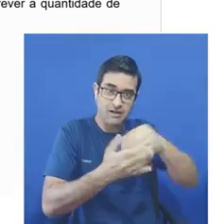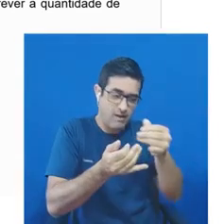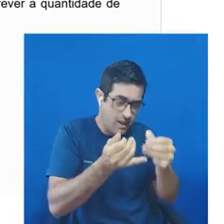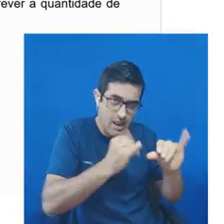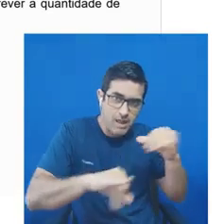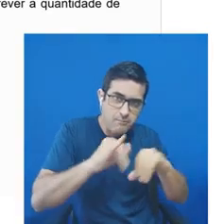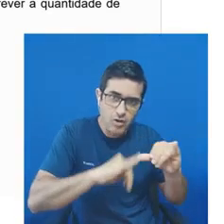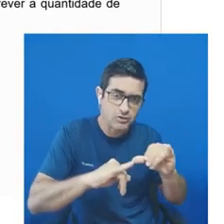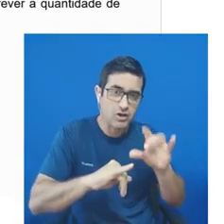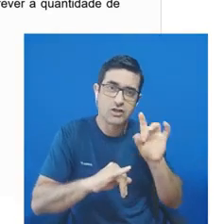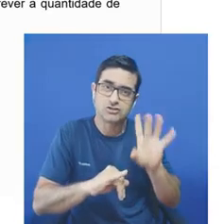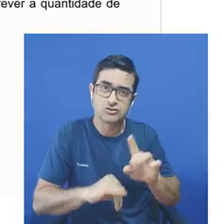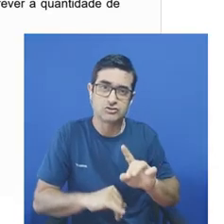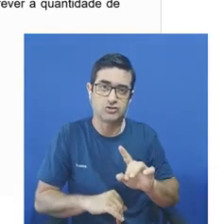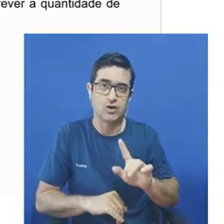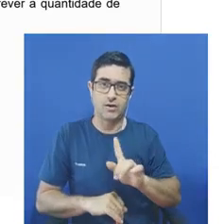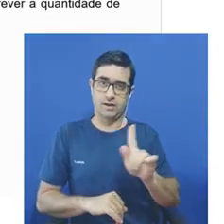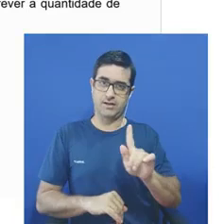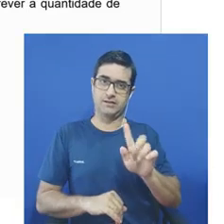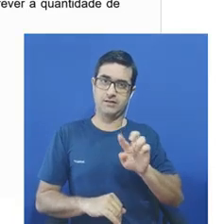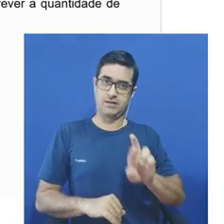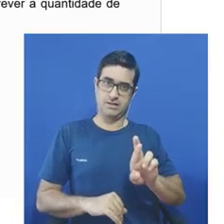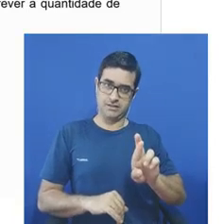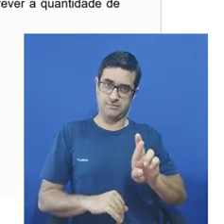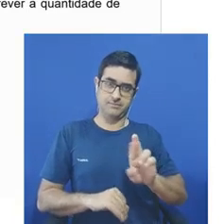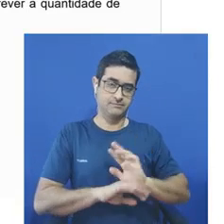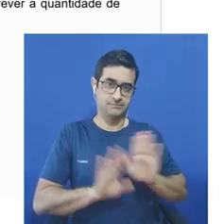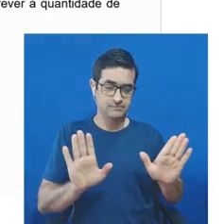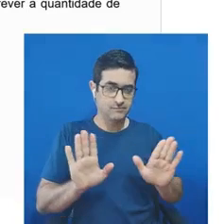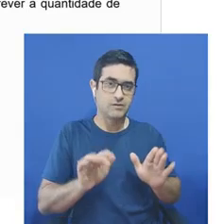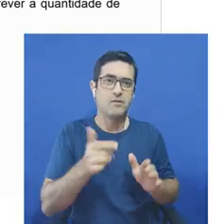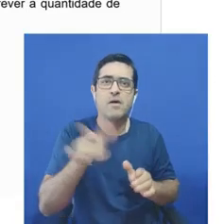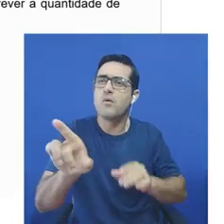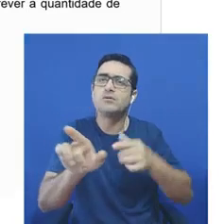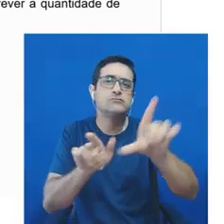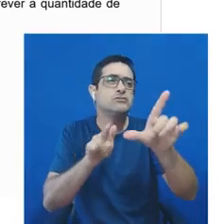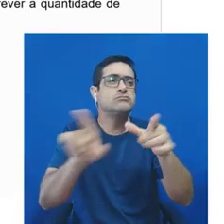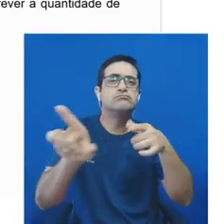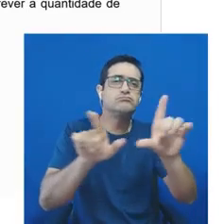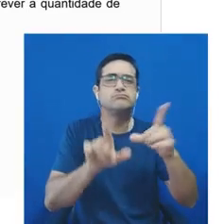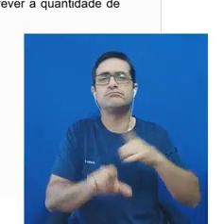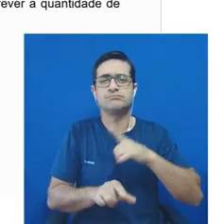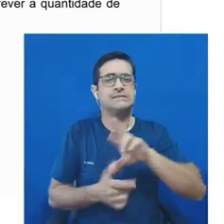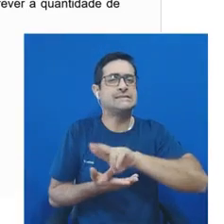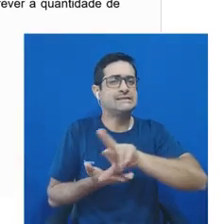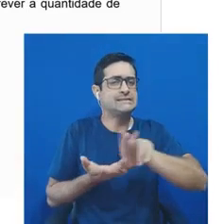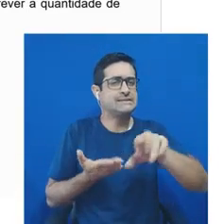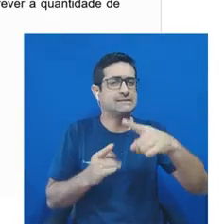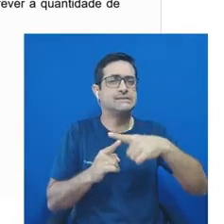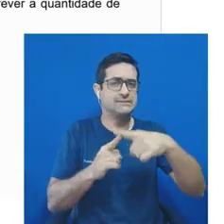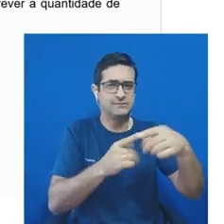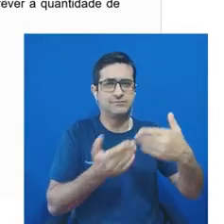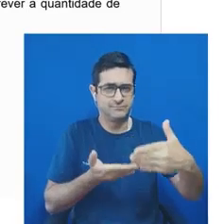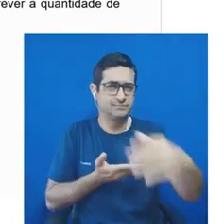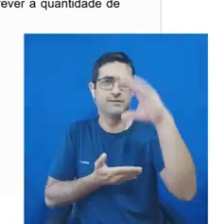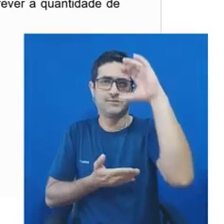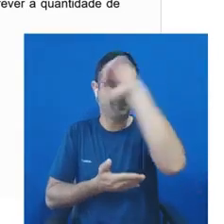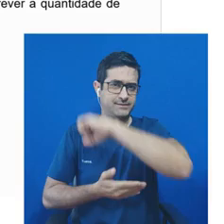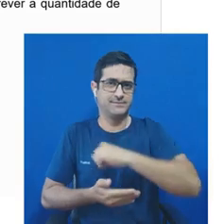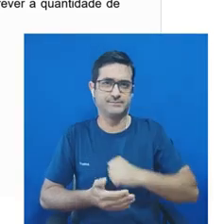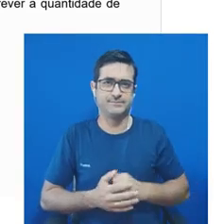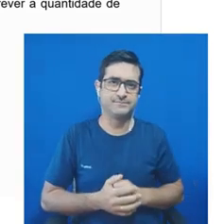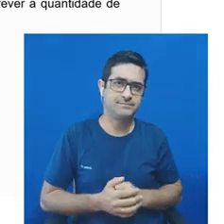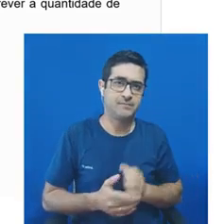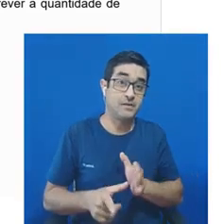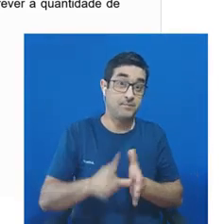trabalharemos geralmente com a unidade de gramas. Mas tem outras unidades que ao decorrer desse módulo a gente vai